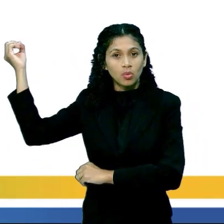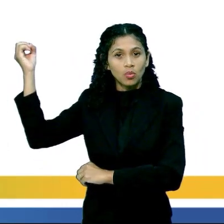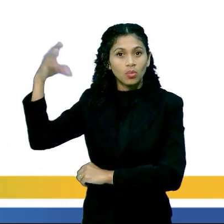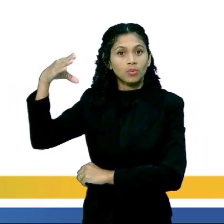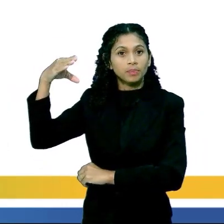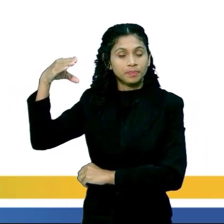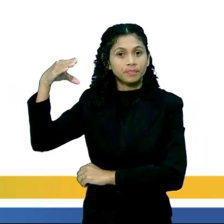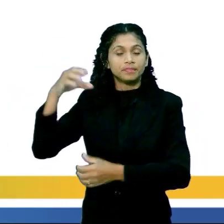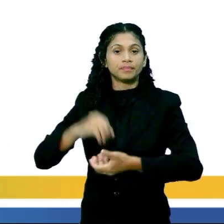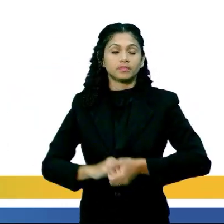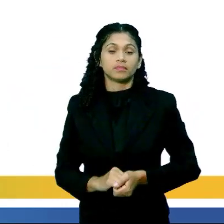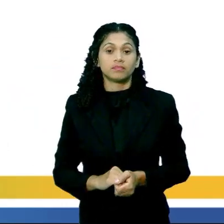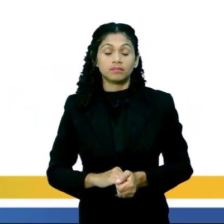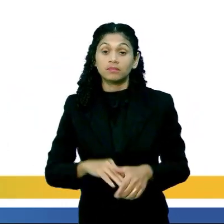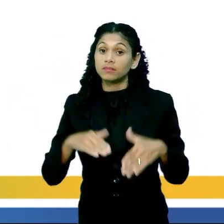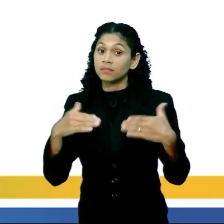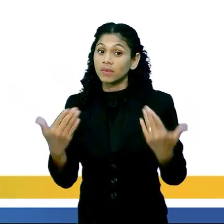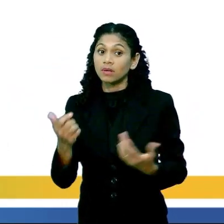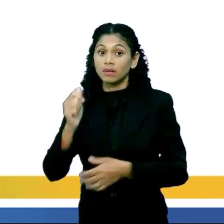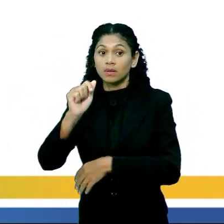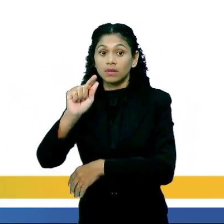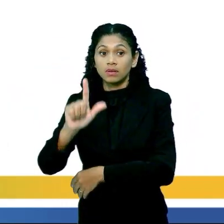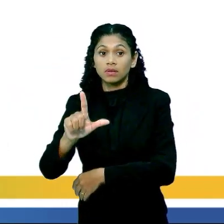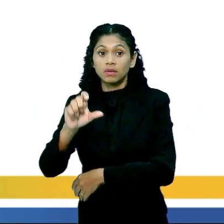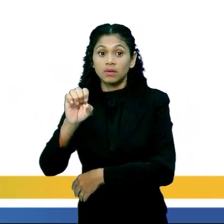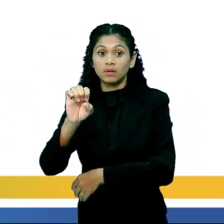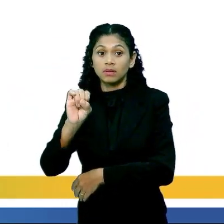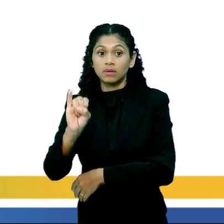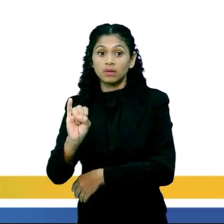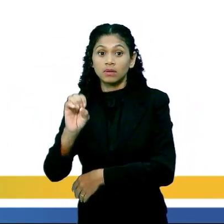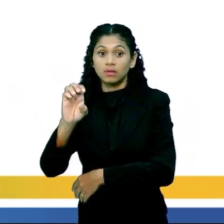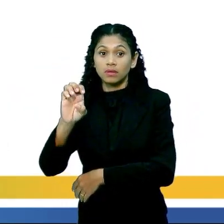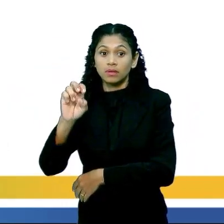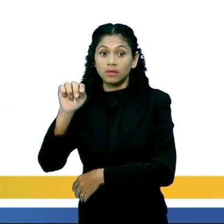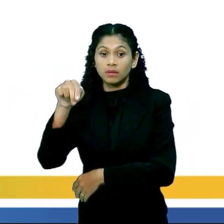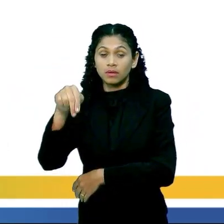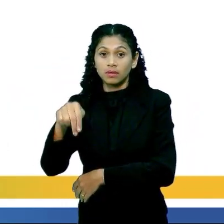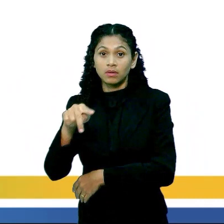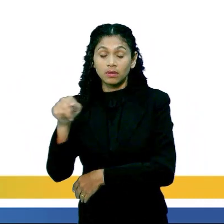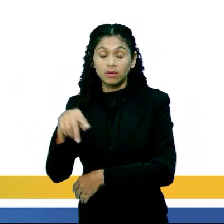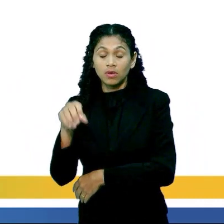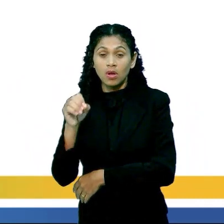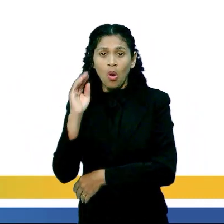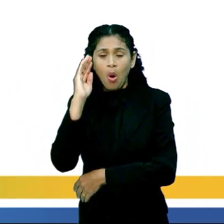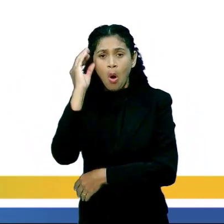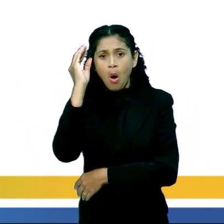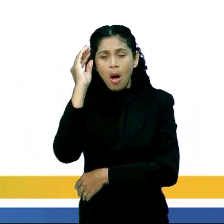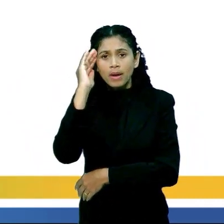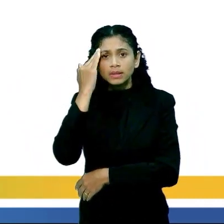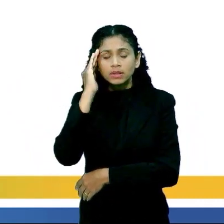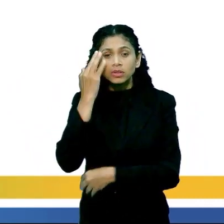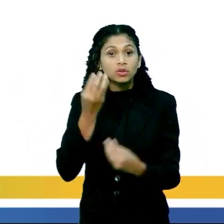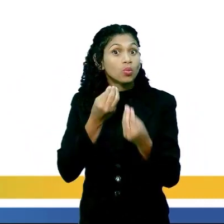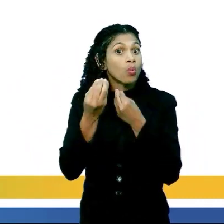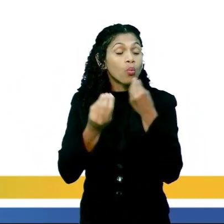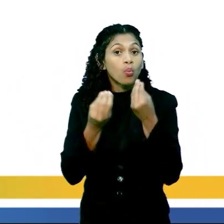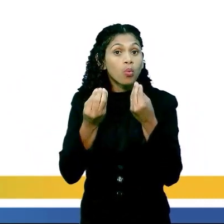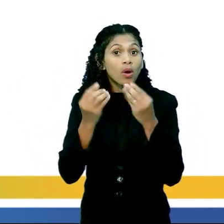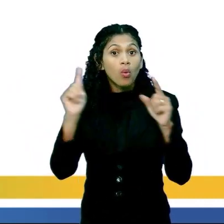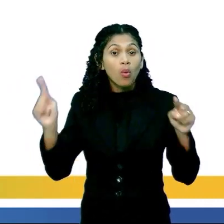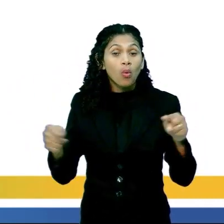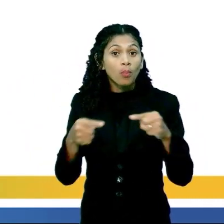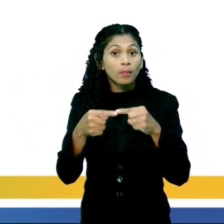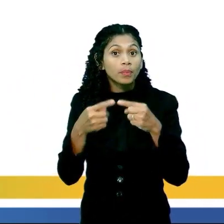lenço, galera, ela pode ser compreendida como o quê? Lenço, lençol, tela de pintura, lápis de